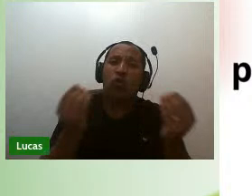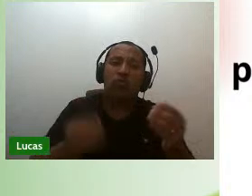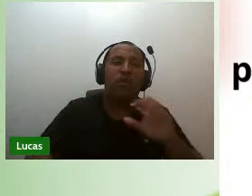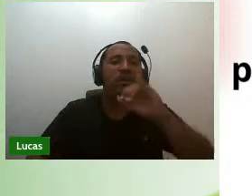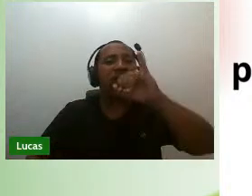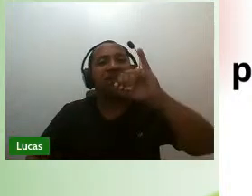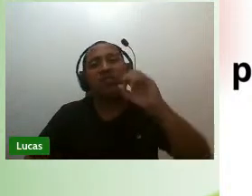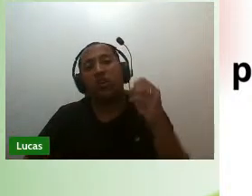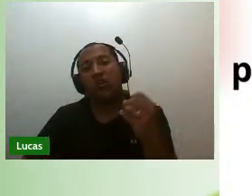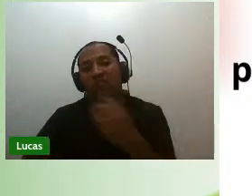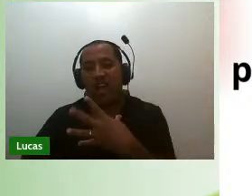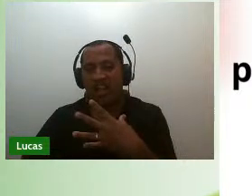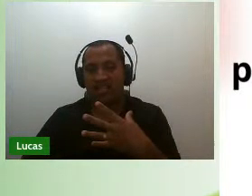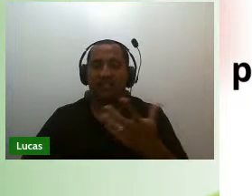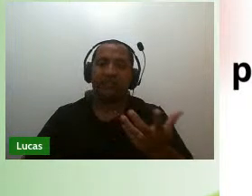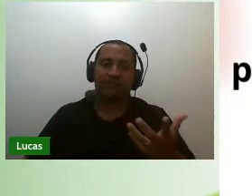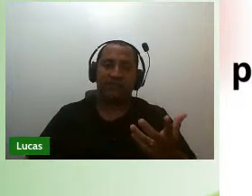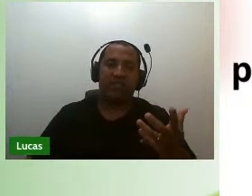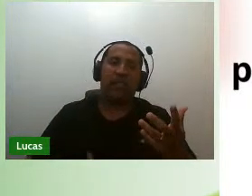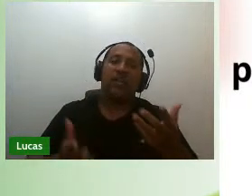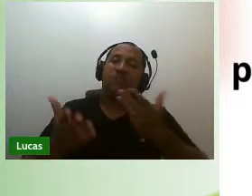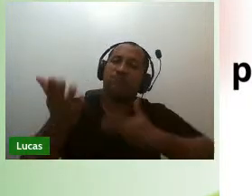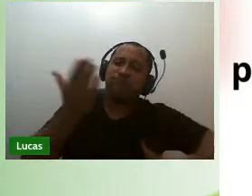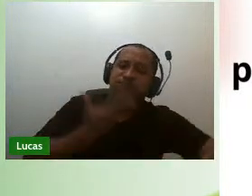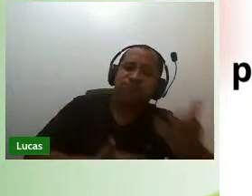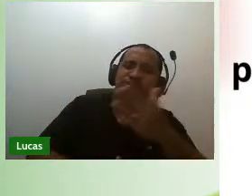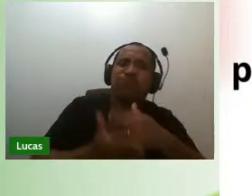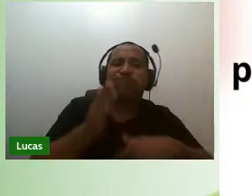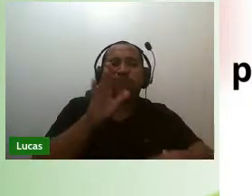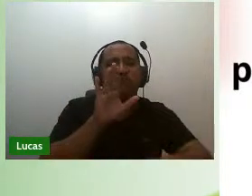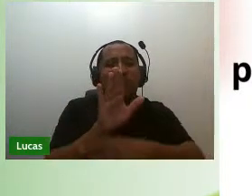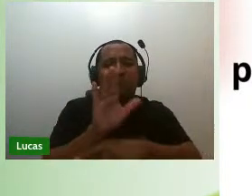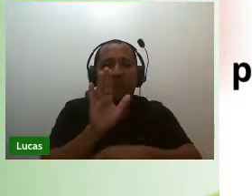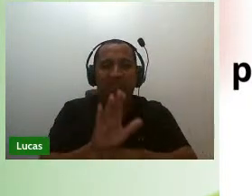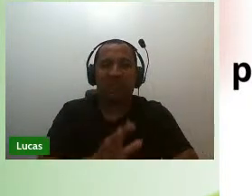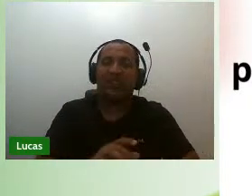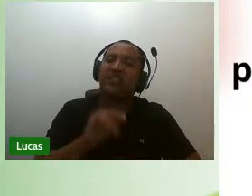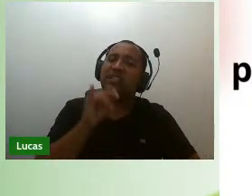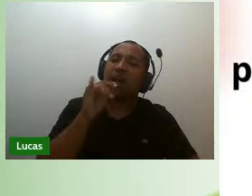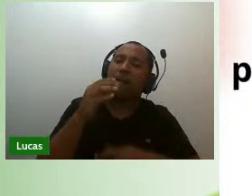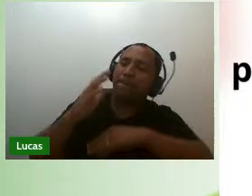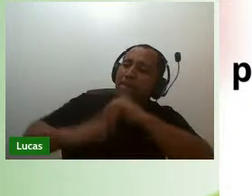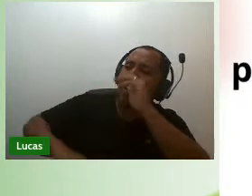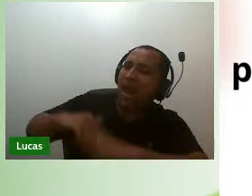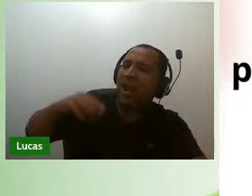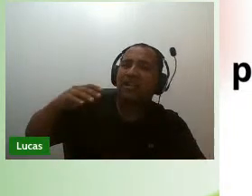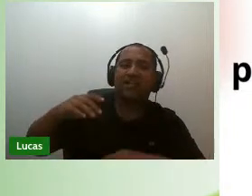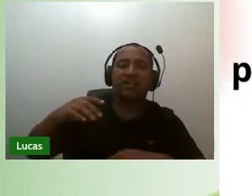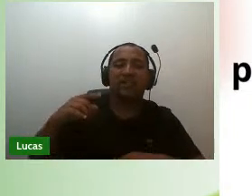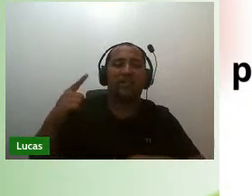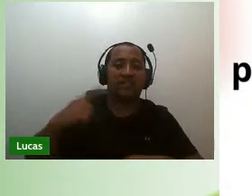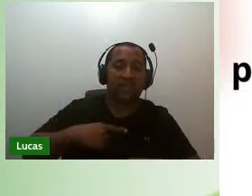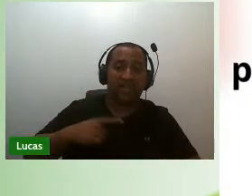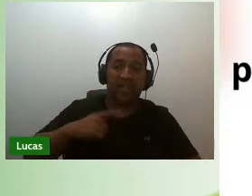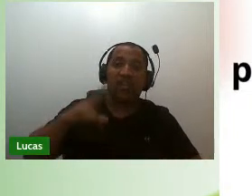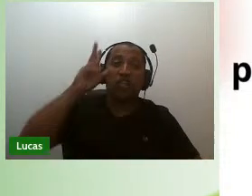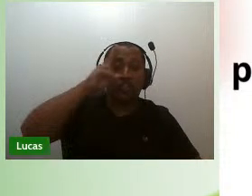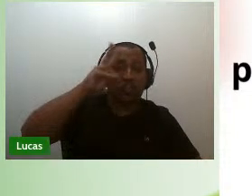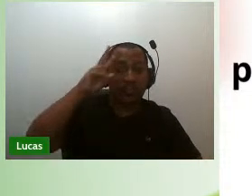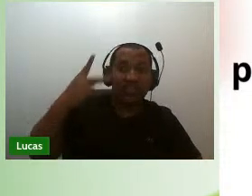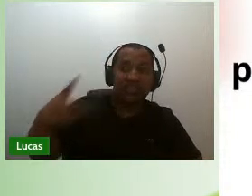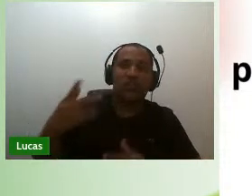inovadoras, promover a colaboração, estimular o compartilhamento de exemplos práticos próximos da realidade do